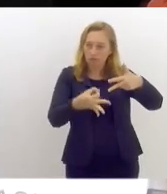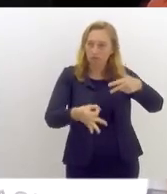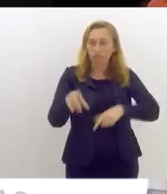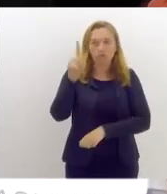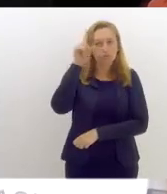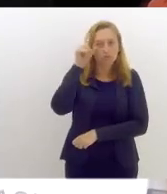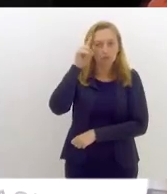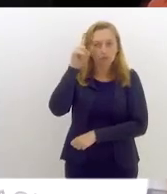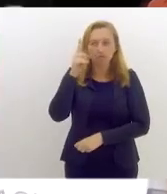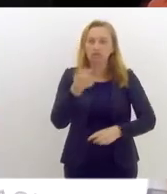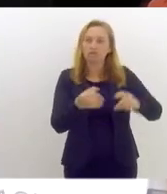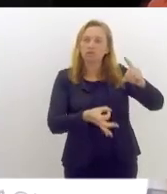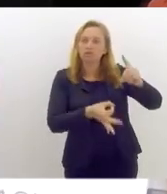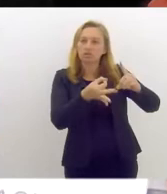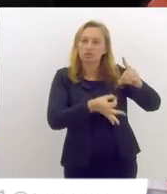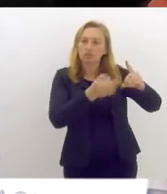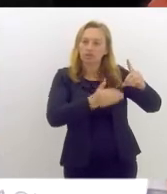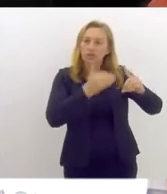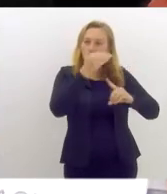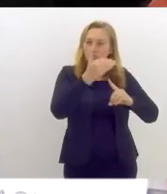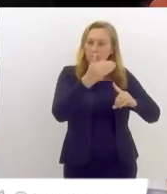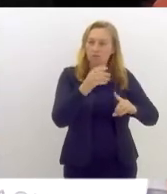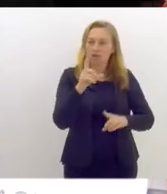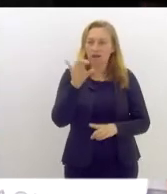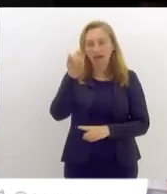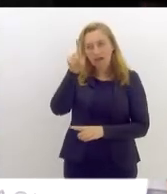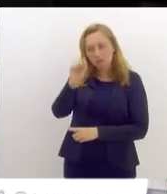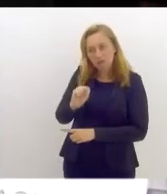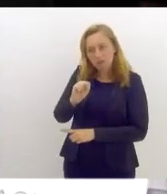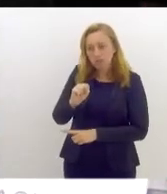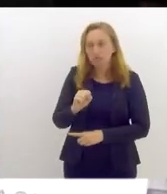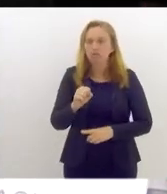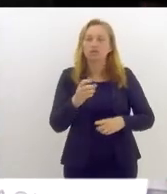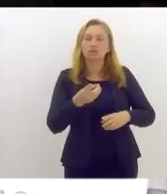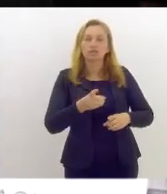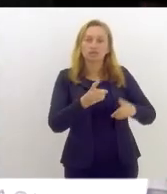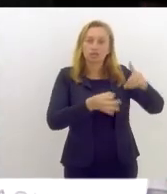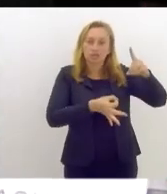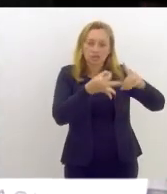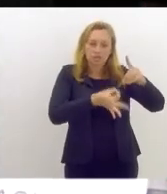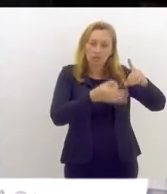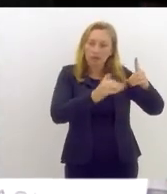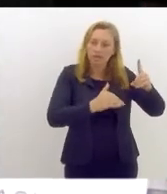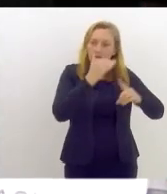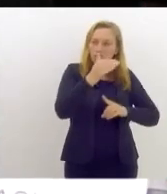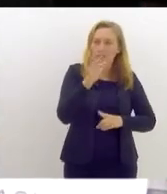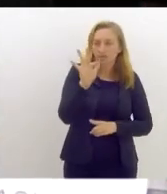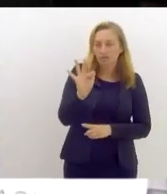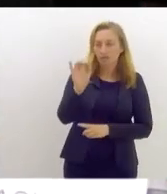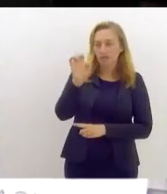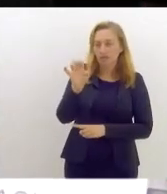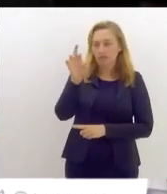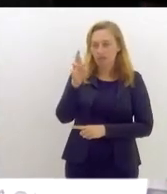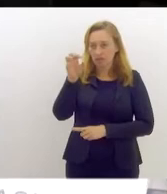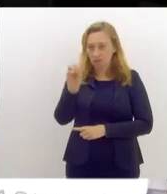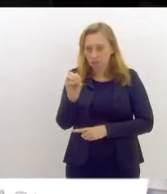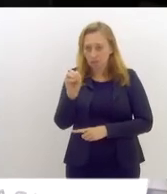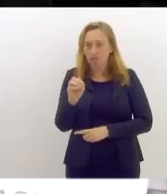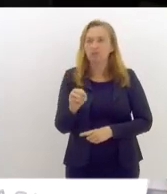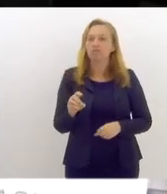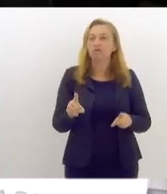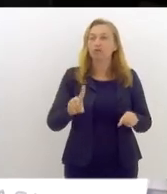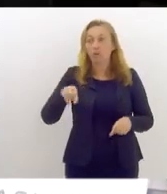trabalhador que estão presentes mas do Carlos Santos Desembargador Fernando Antônio outro grande rubro-negro